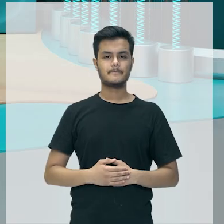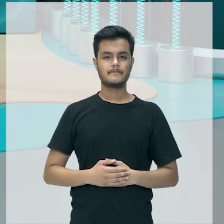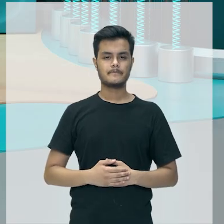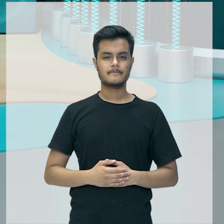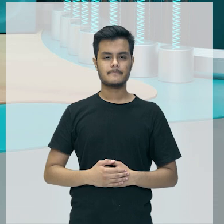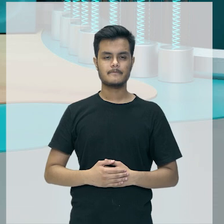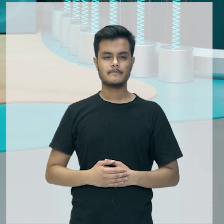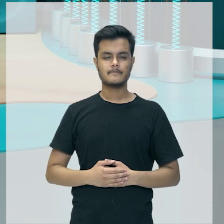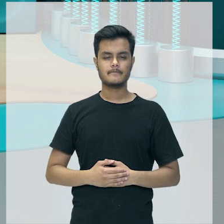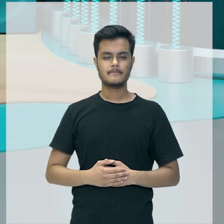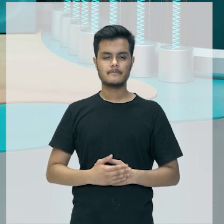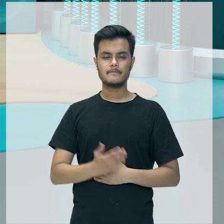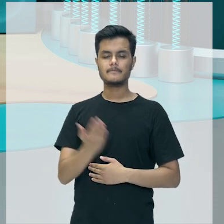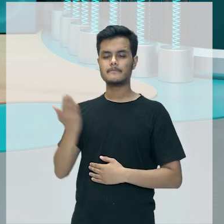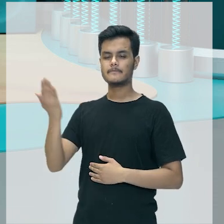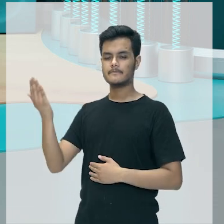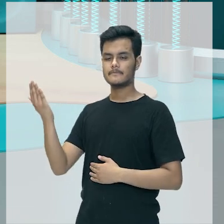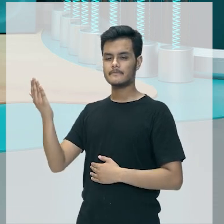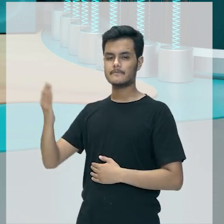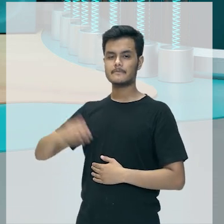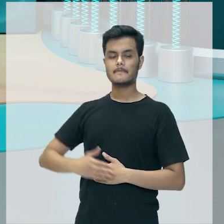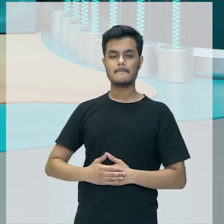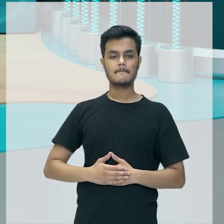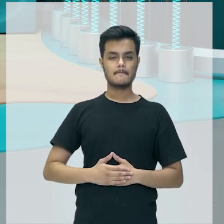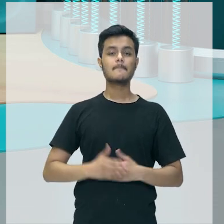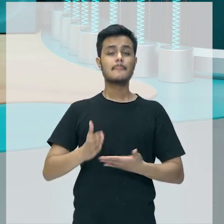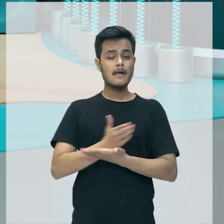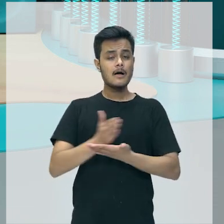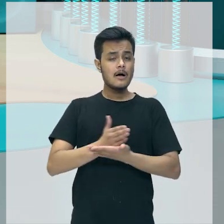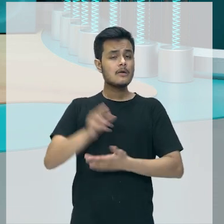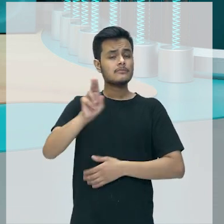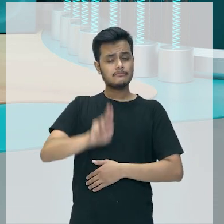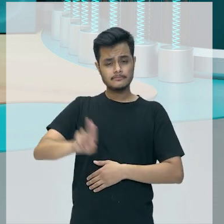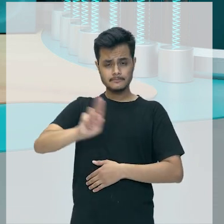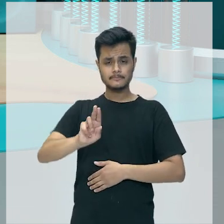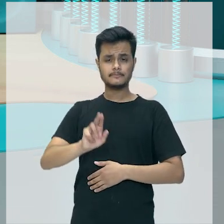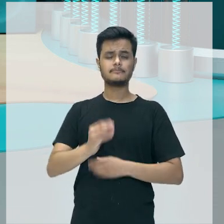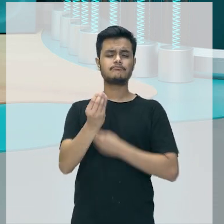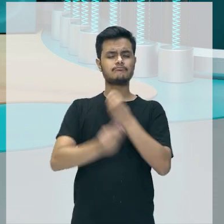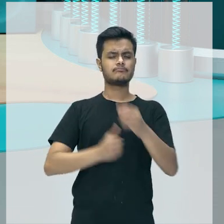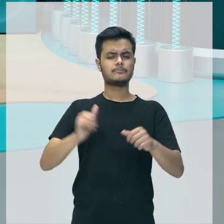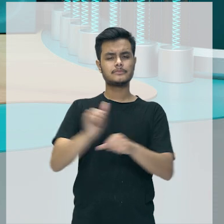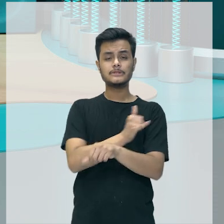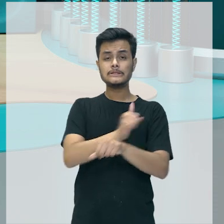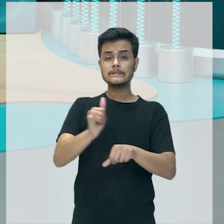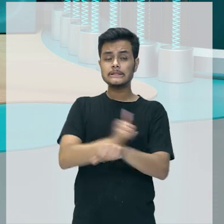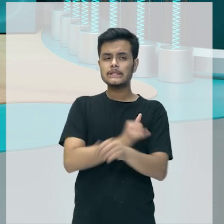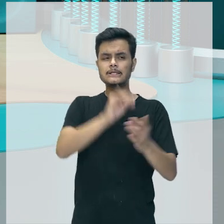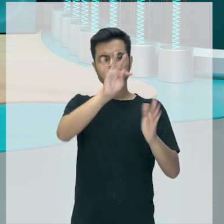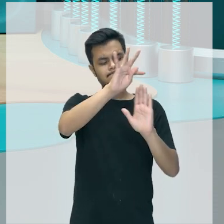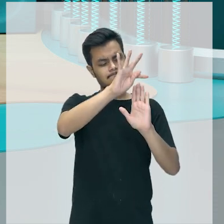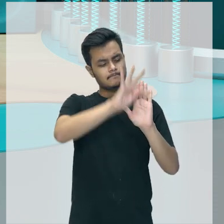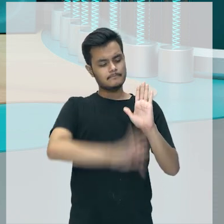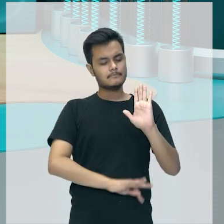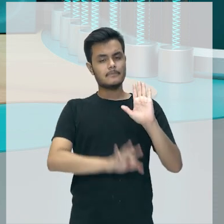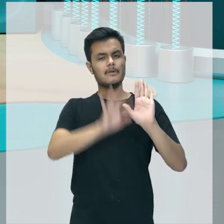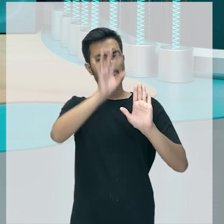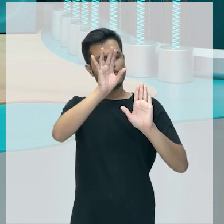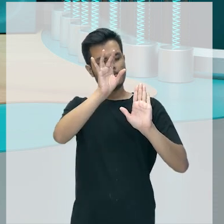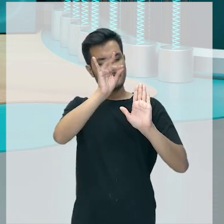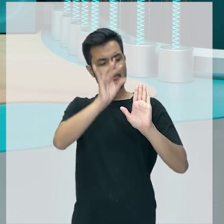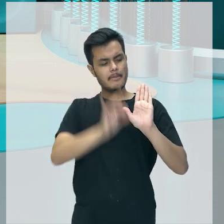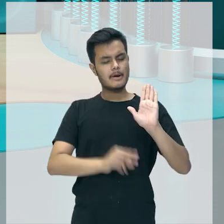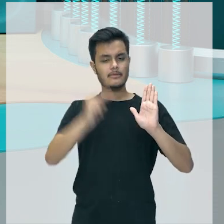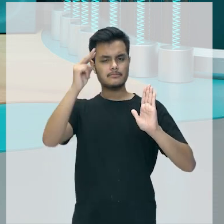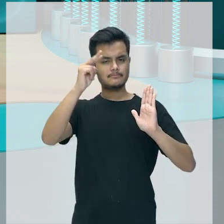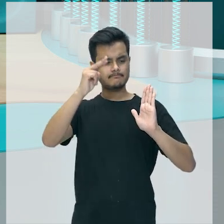Vejam aqui. Então, alguns bons exemplos de utilização dessas técnicas são quando? Vejam, quando é que a gente vai utilizar aqui o scanning?